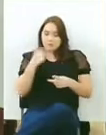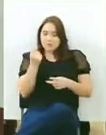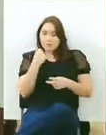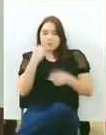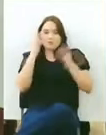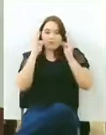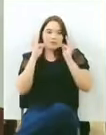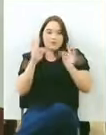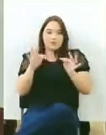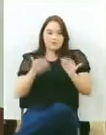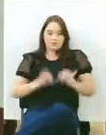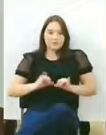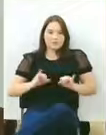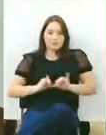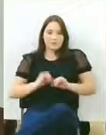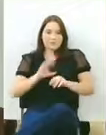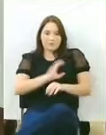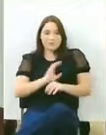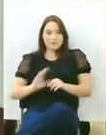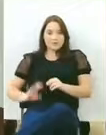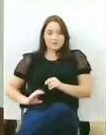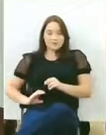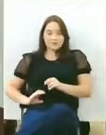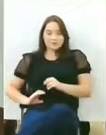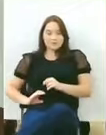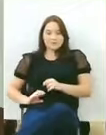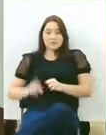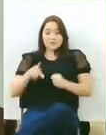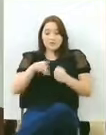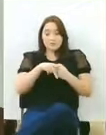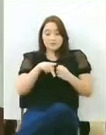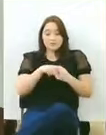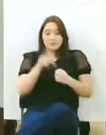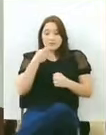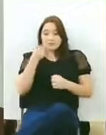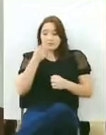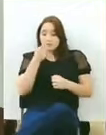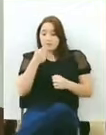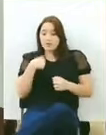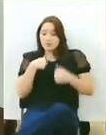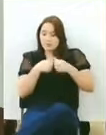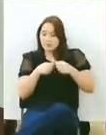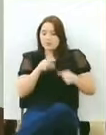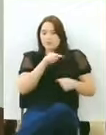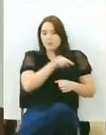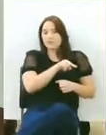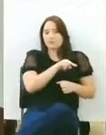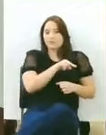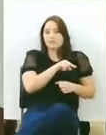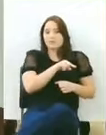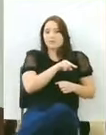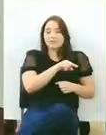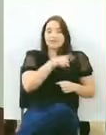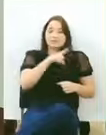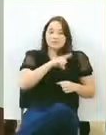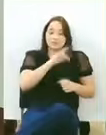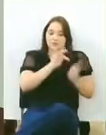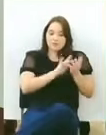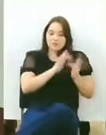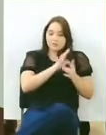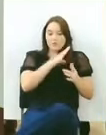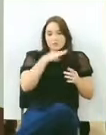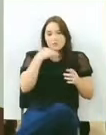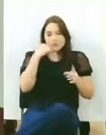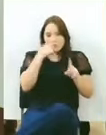sou testemunha dos sofrimentos de Cristo. Pedro simplesmente está dizendo: eu estava lá. Ele voltará a